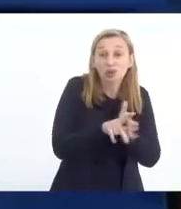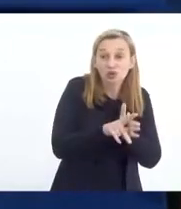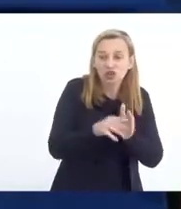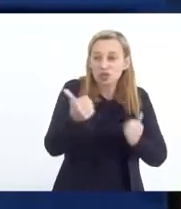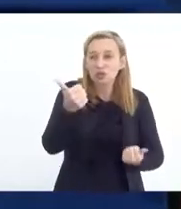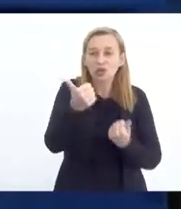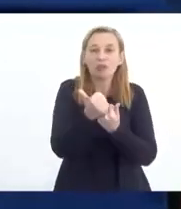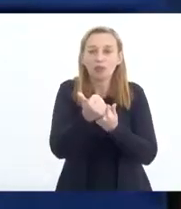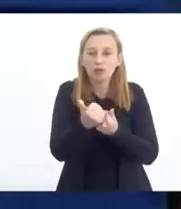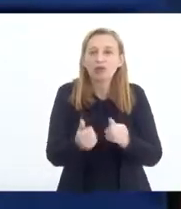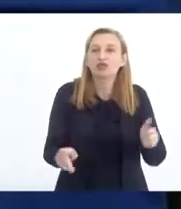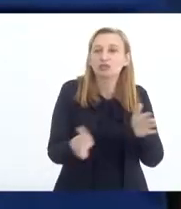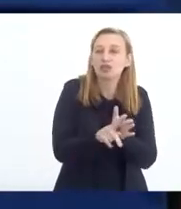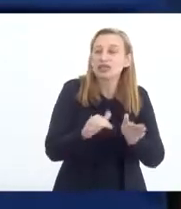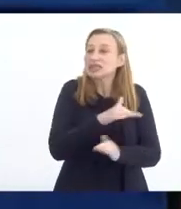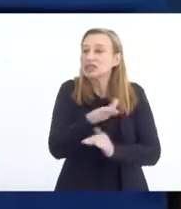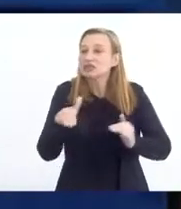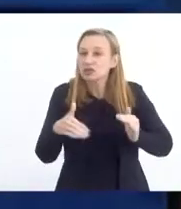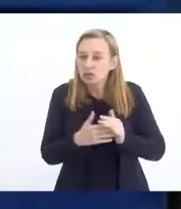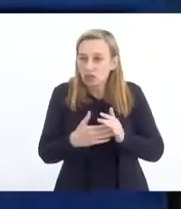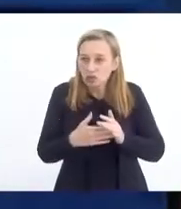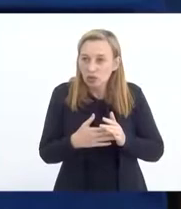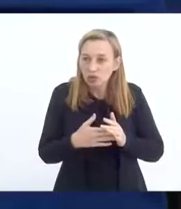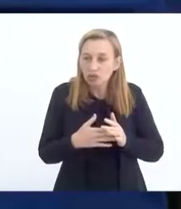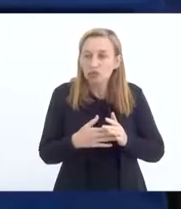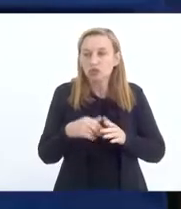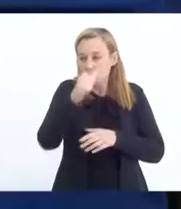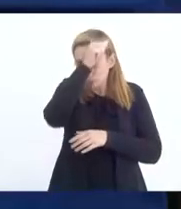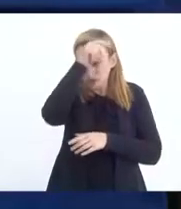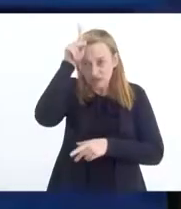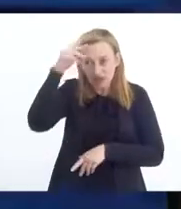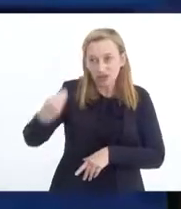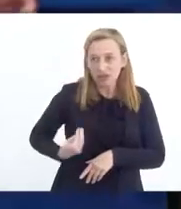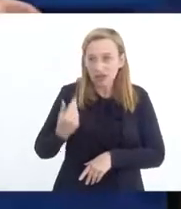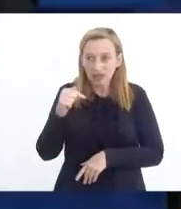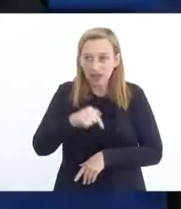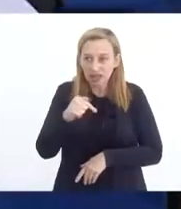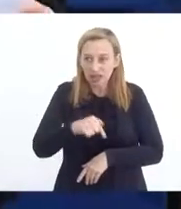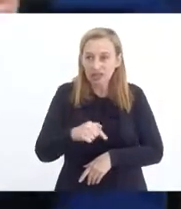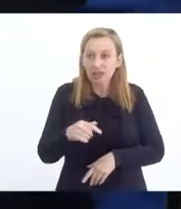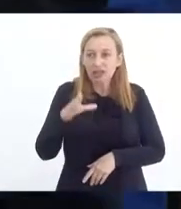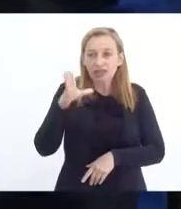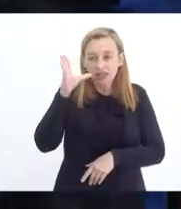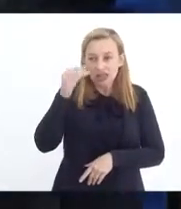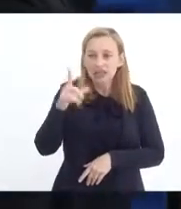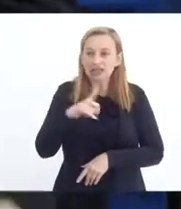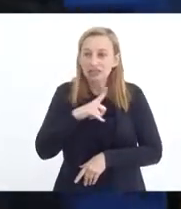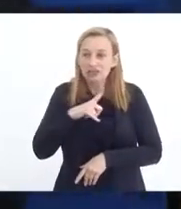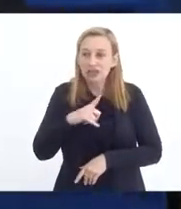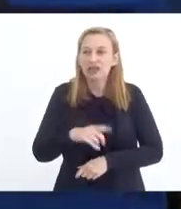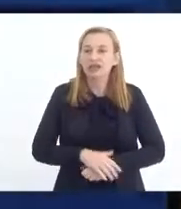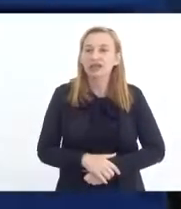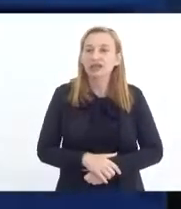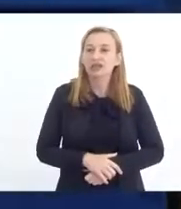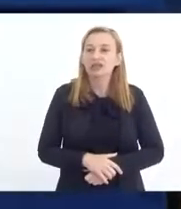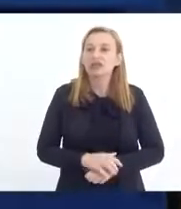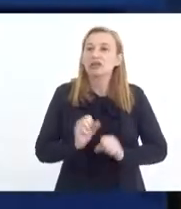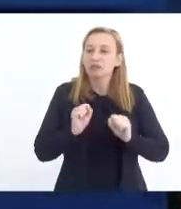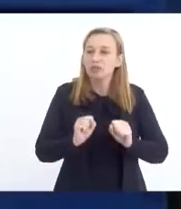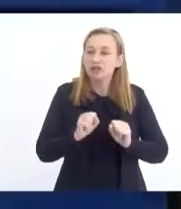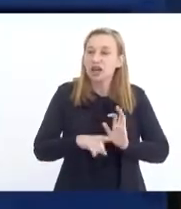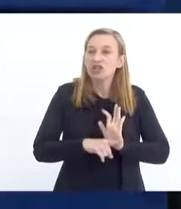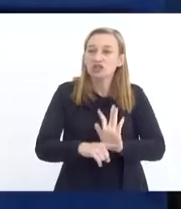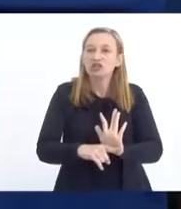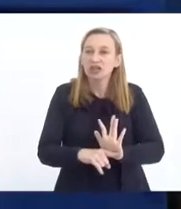apoio aos projetos de todos os prefeitos que estão aqui presentes, de quem estiver interessado, né, para que a gente possa